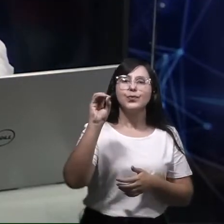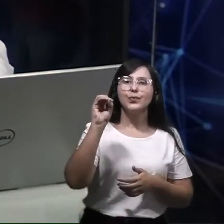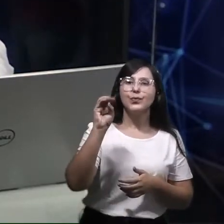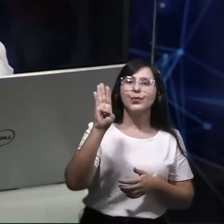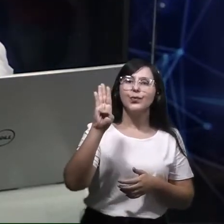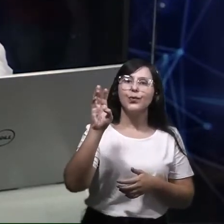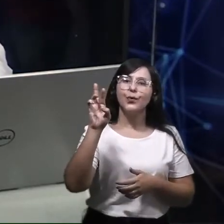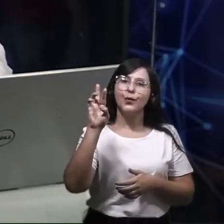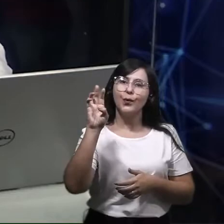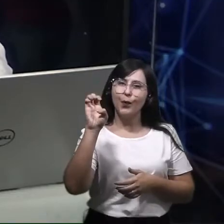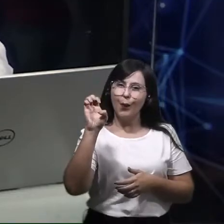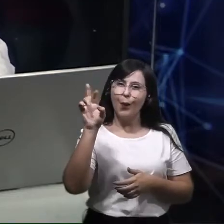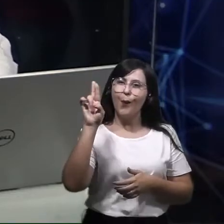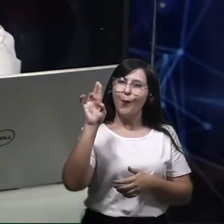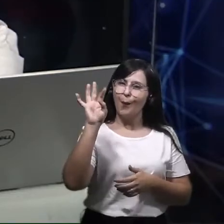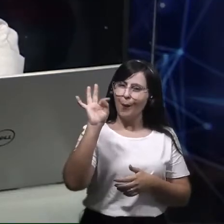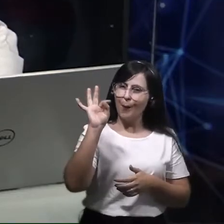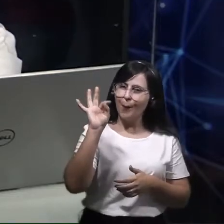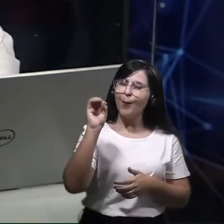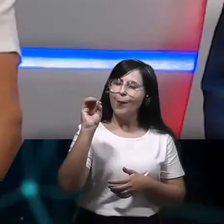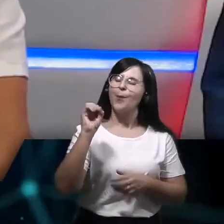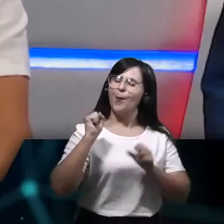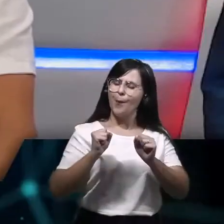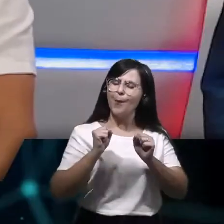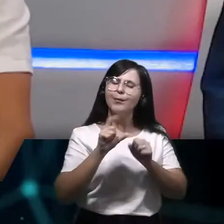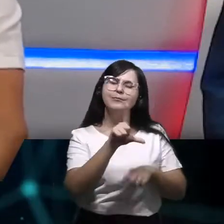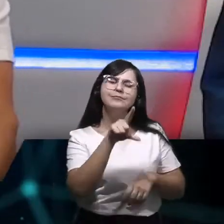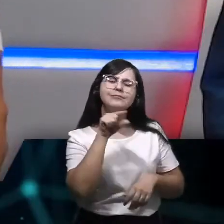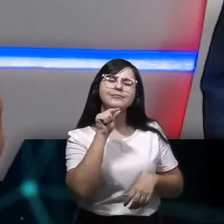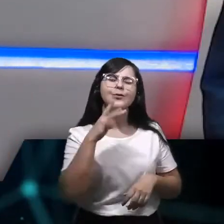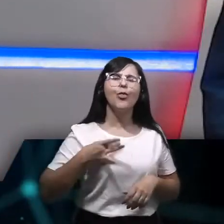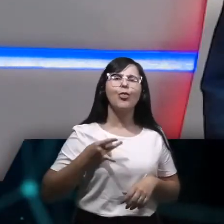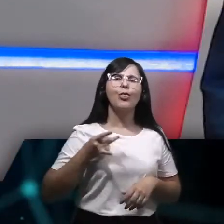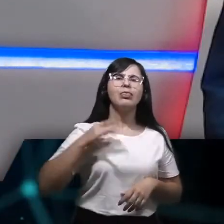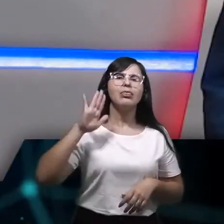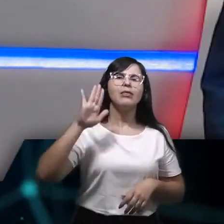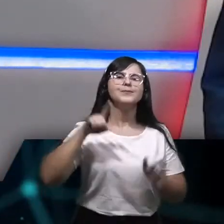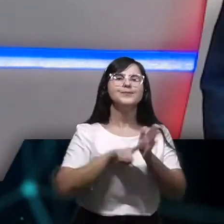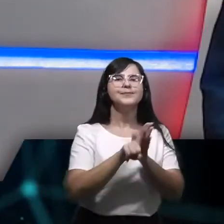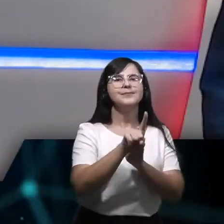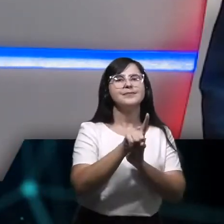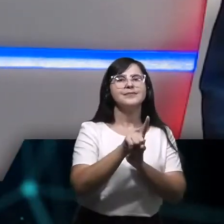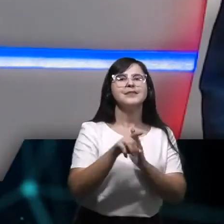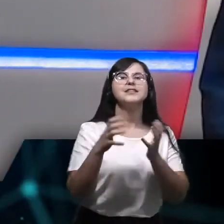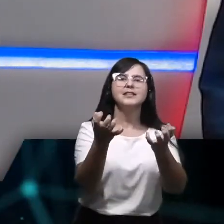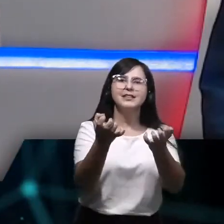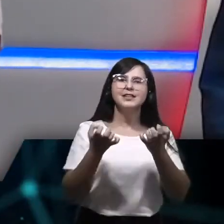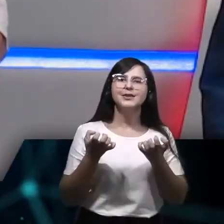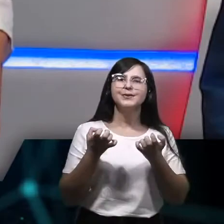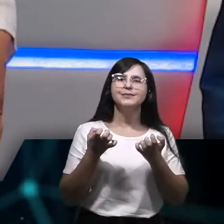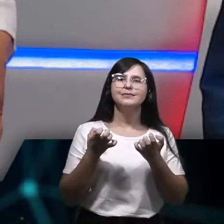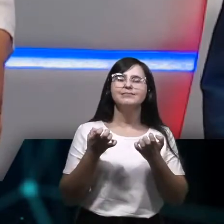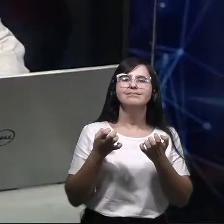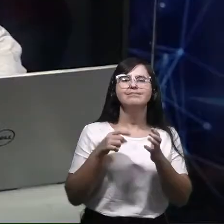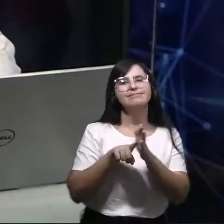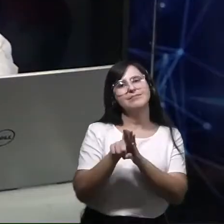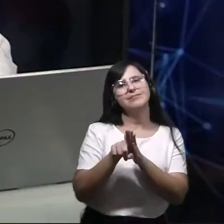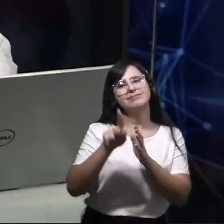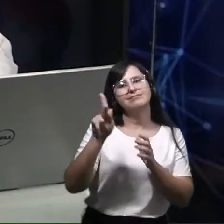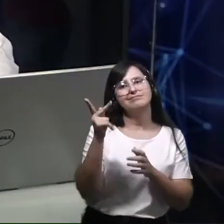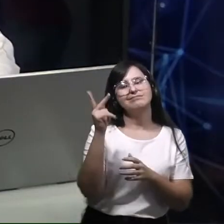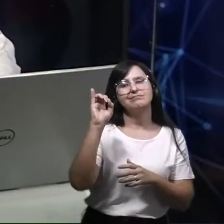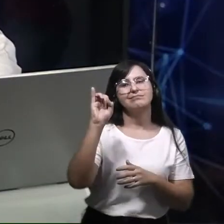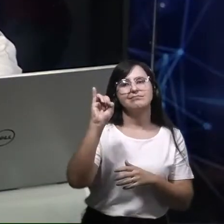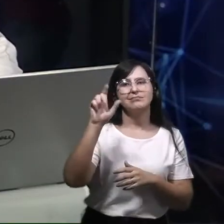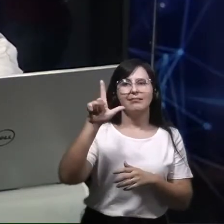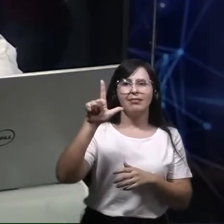que, ao qual ele dedicará a sua pergunta. Pois não, candidato, o senhor deseja perguntar a quem? Ao senhor Hilário. Não, o senhor não pode perguntar a